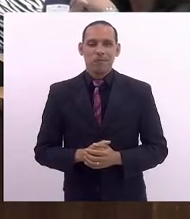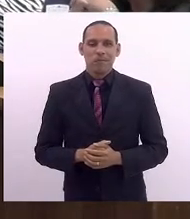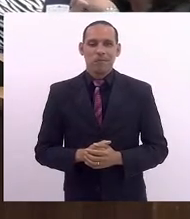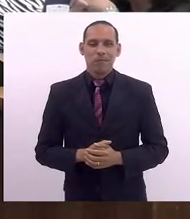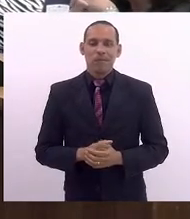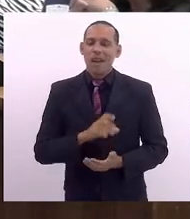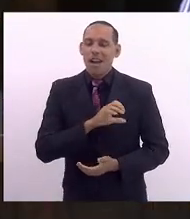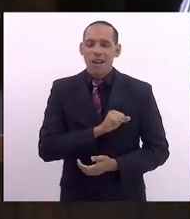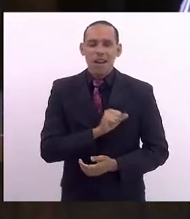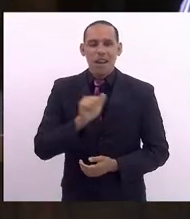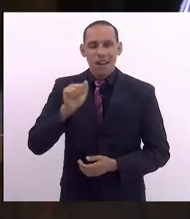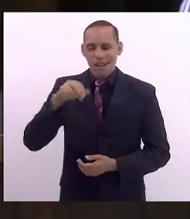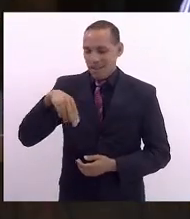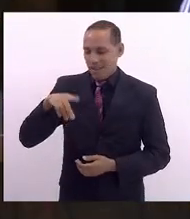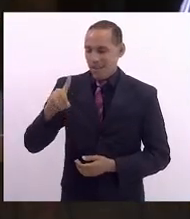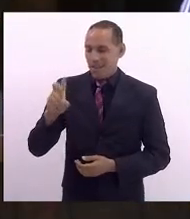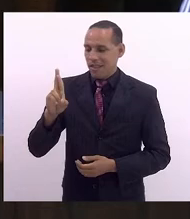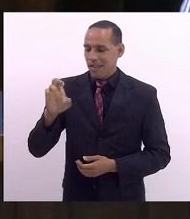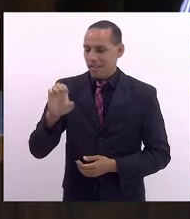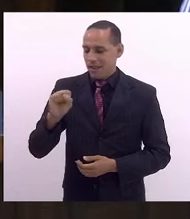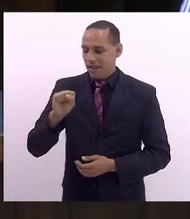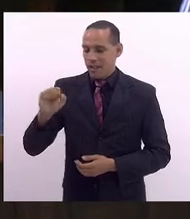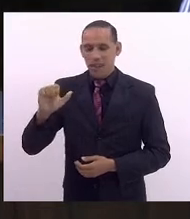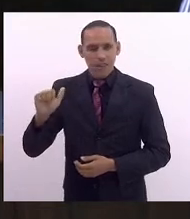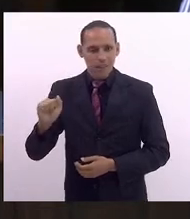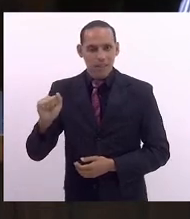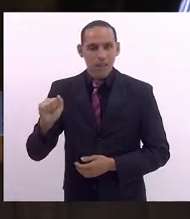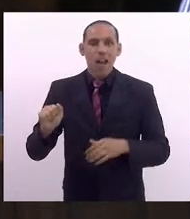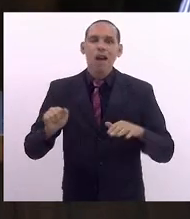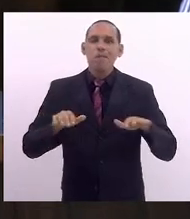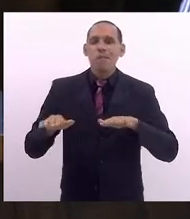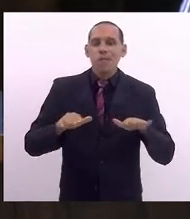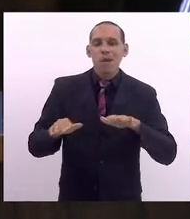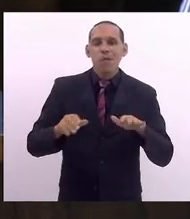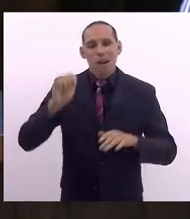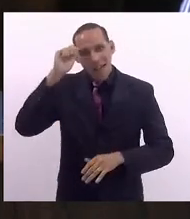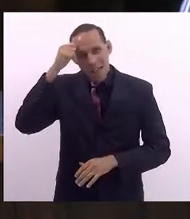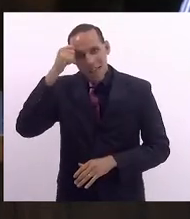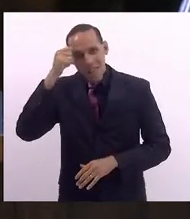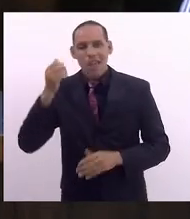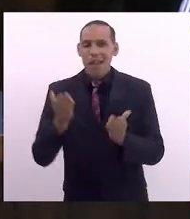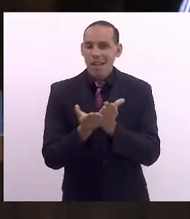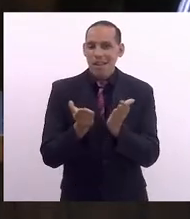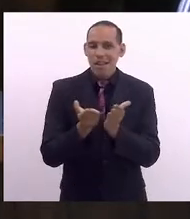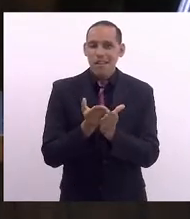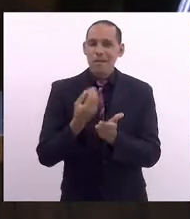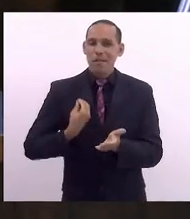Queridíssima Andressa Oliveira, que é coordenadora do Movimento Negro Evangélico, presente também na casa.